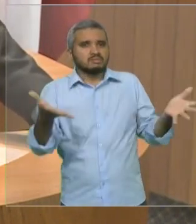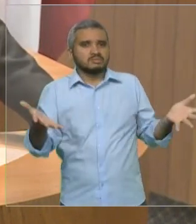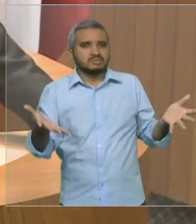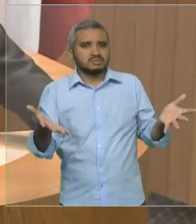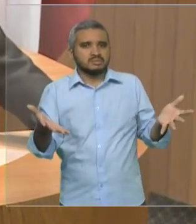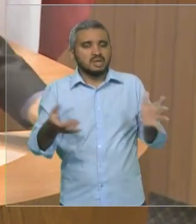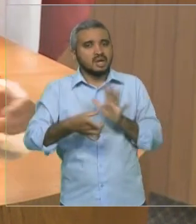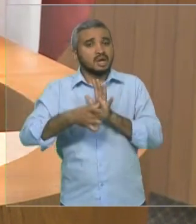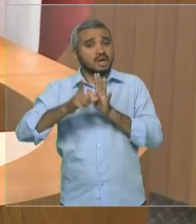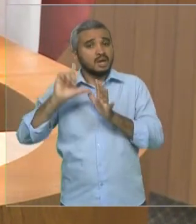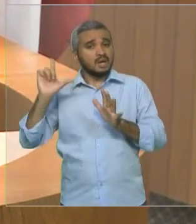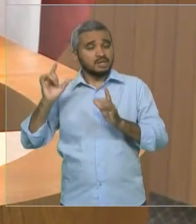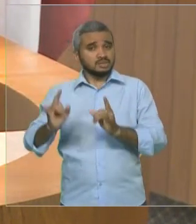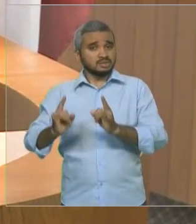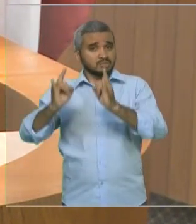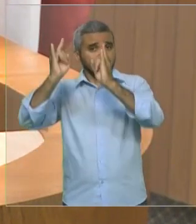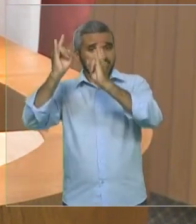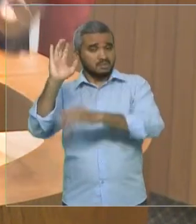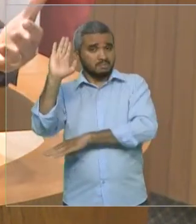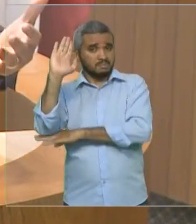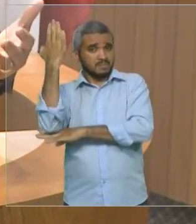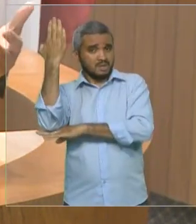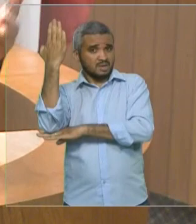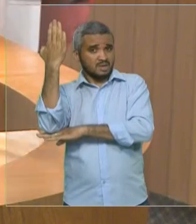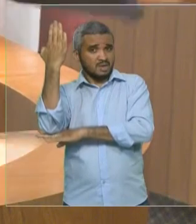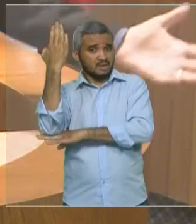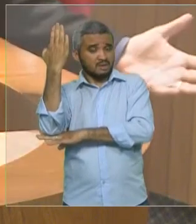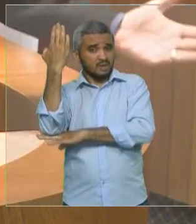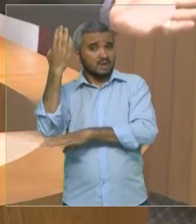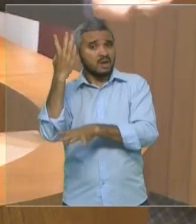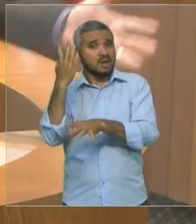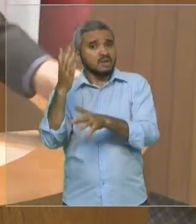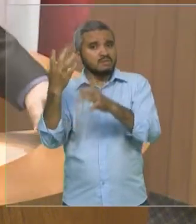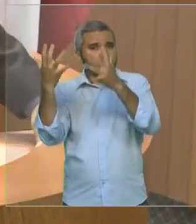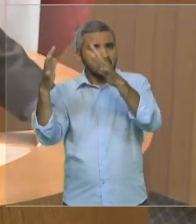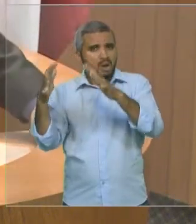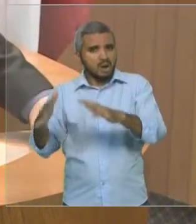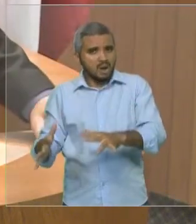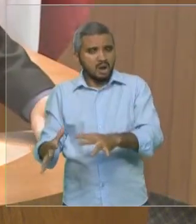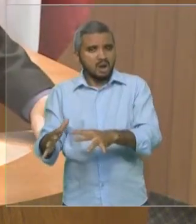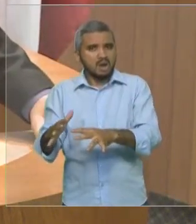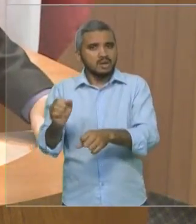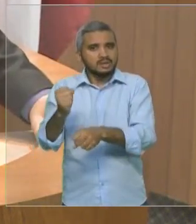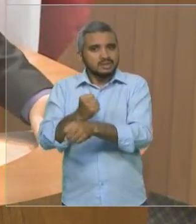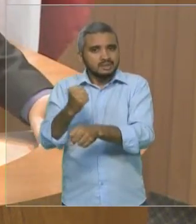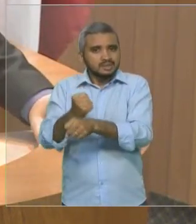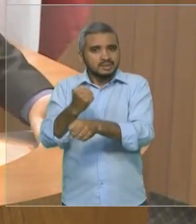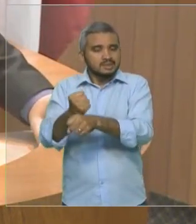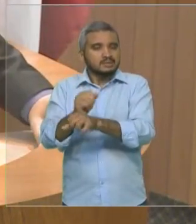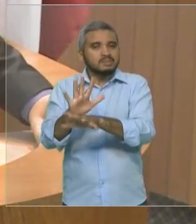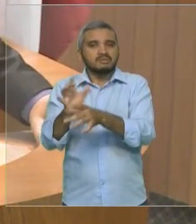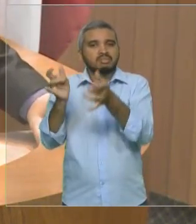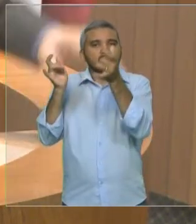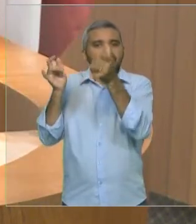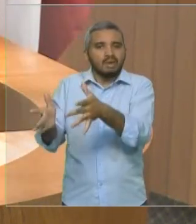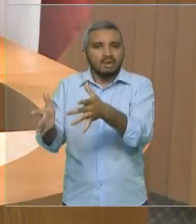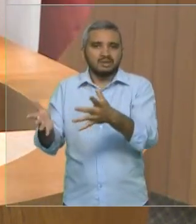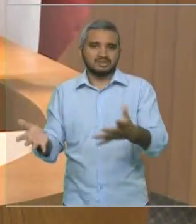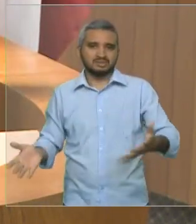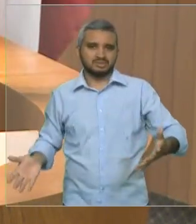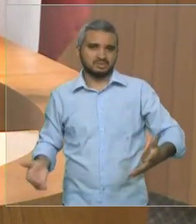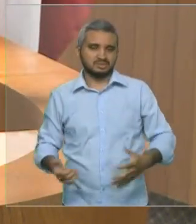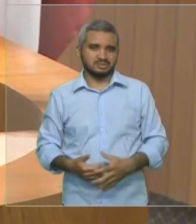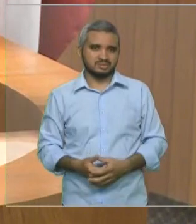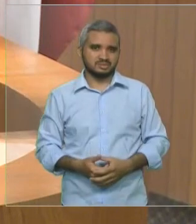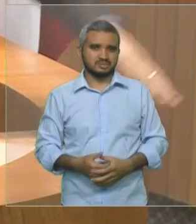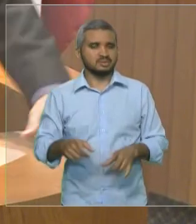era de madeira, e ficou de construir e o dinheiro não chegou e agora reduz-se ainda mais o orçamento. Eu